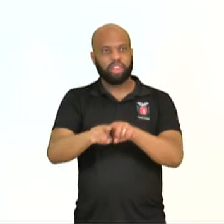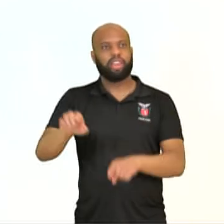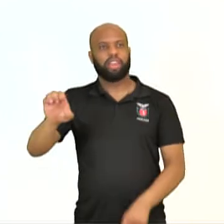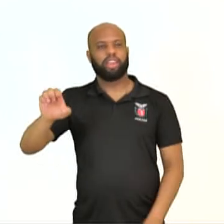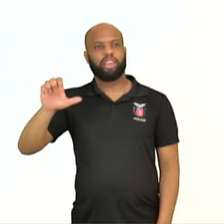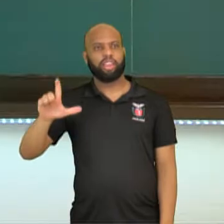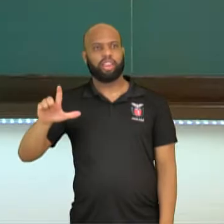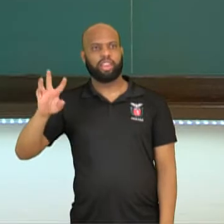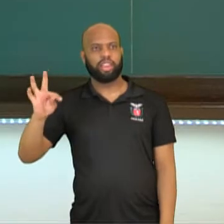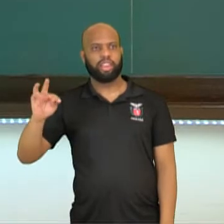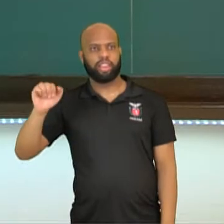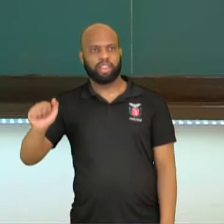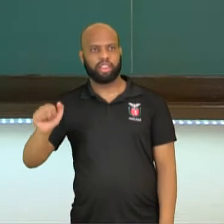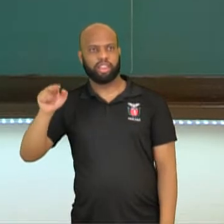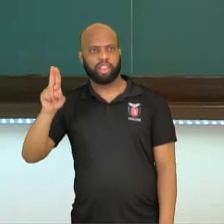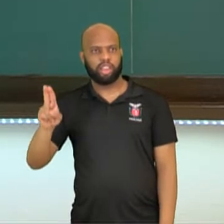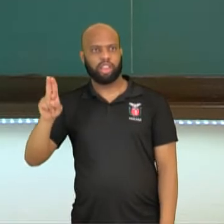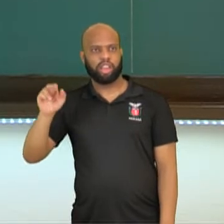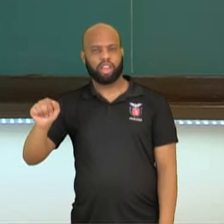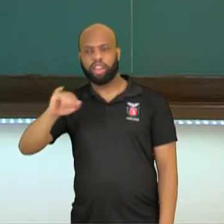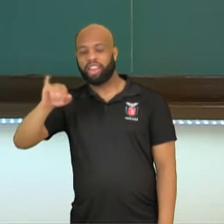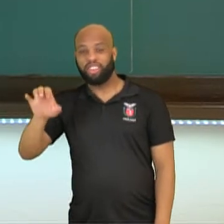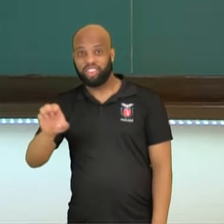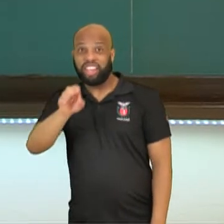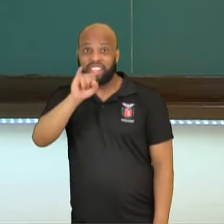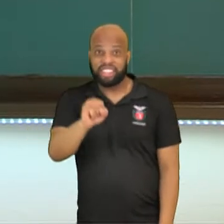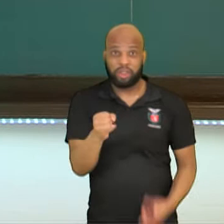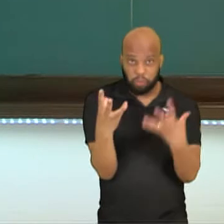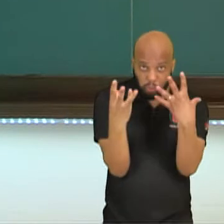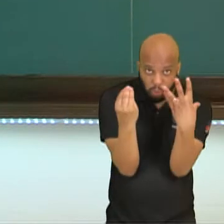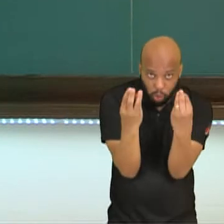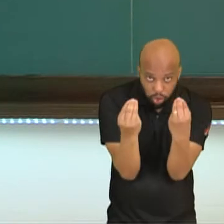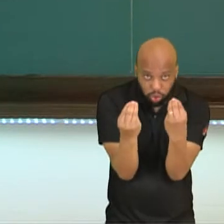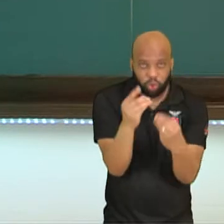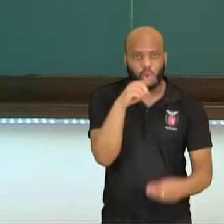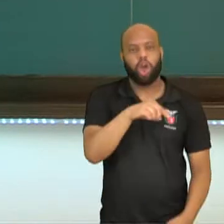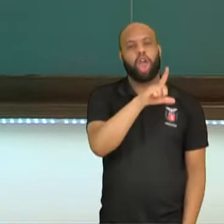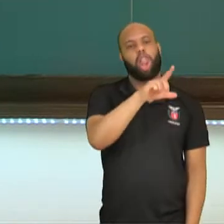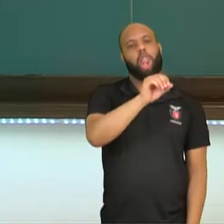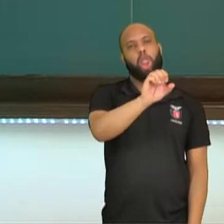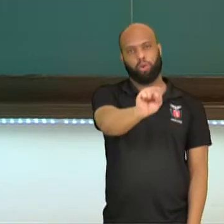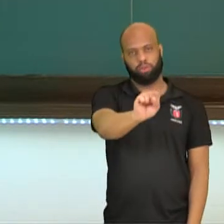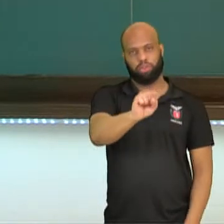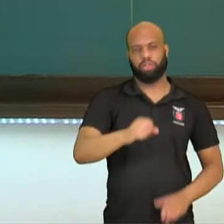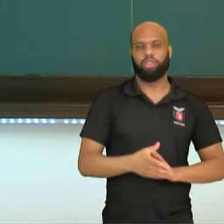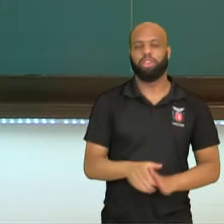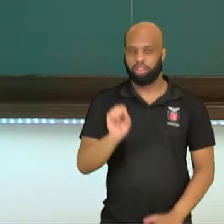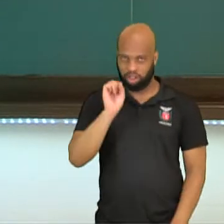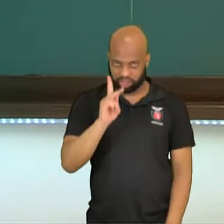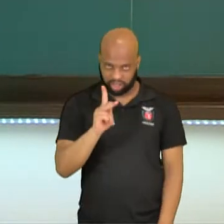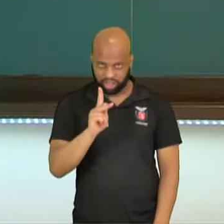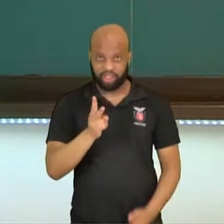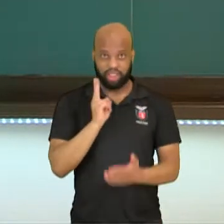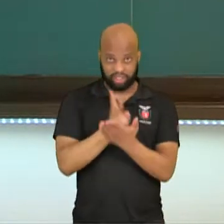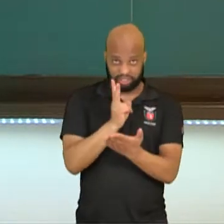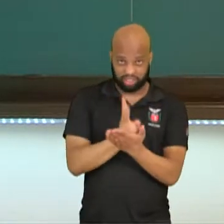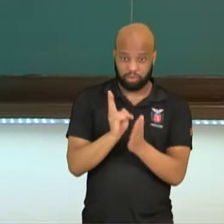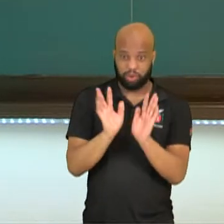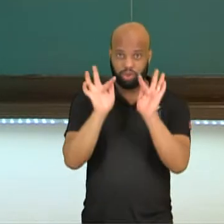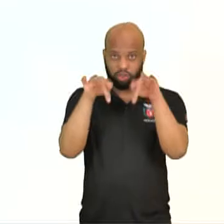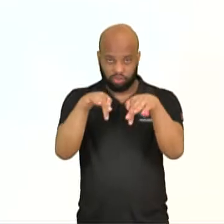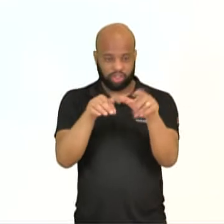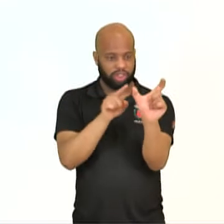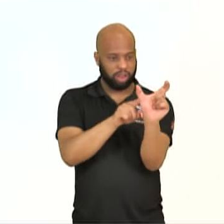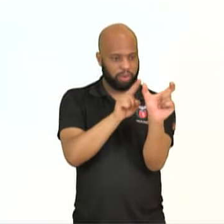Só para saber o plural, né? Los viajes, los garajes, los tatuajes. Olha os exemplos. Mi